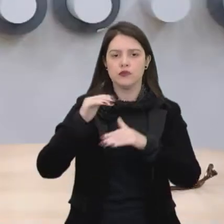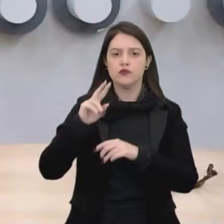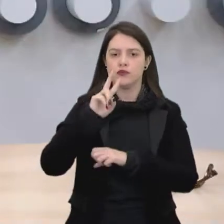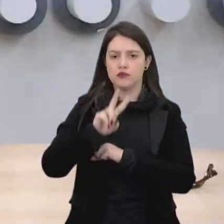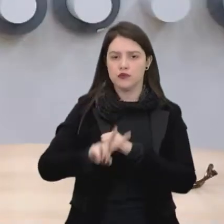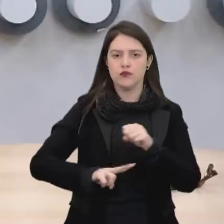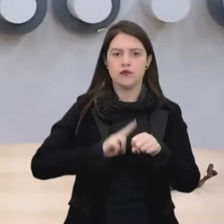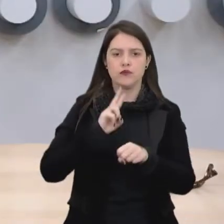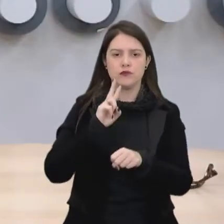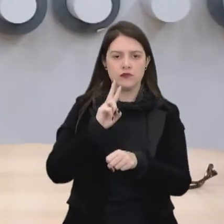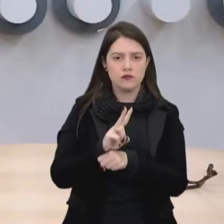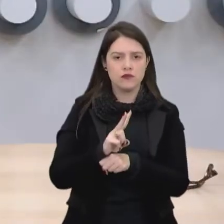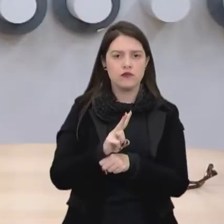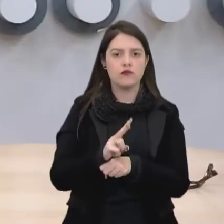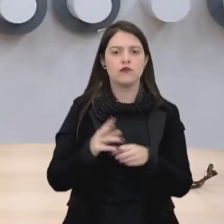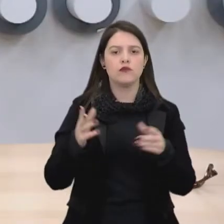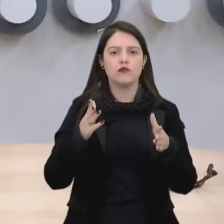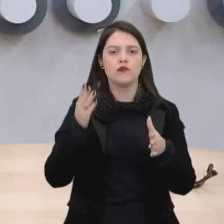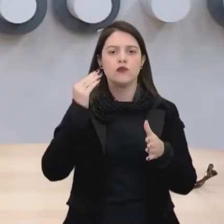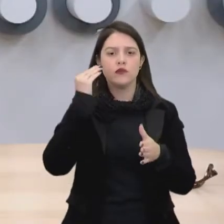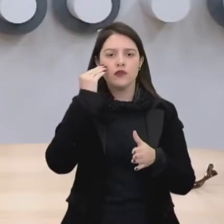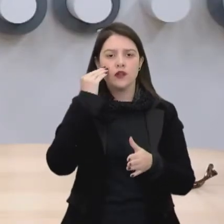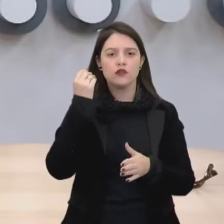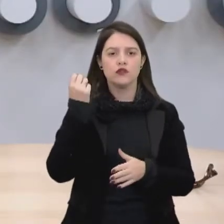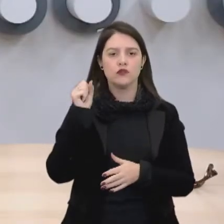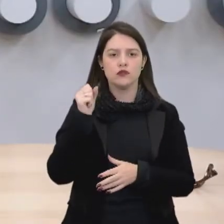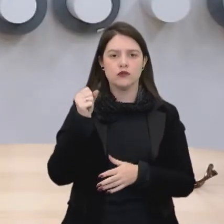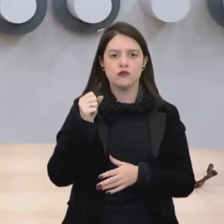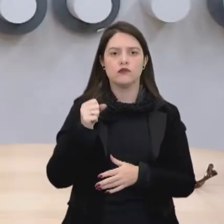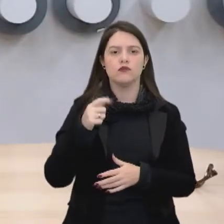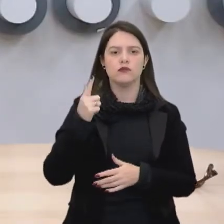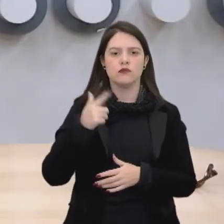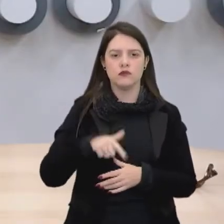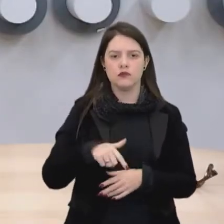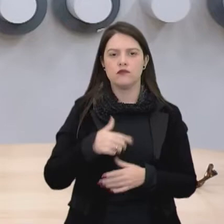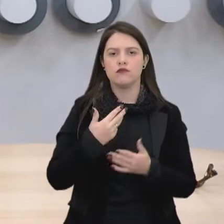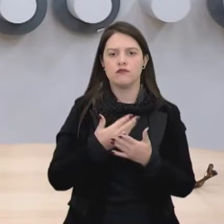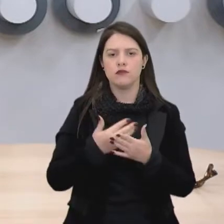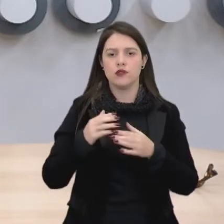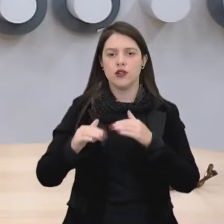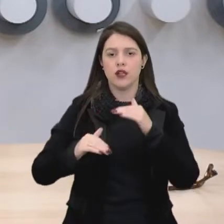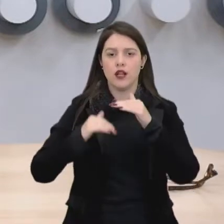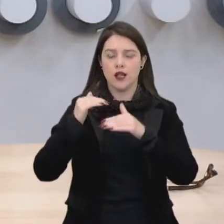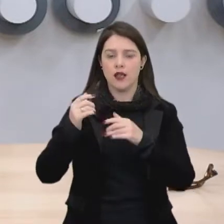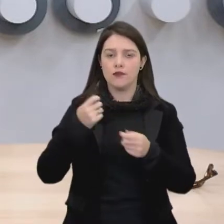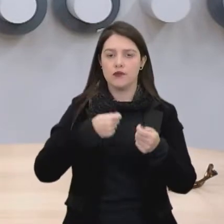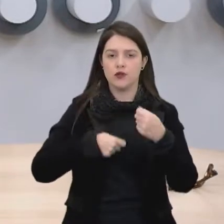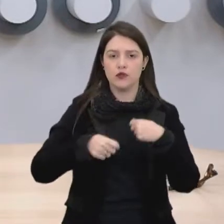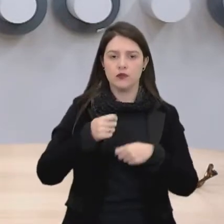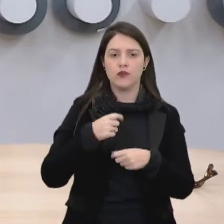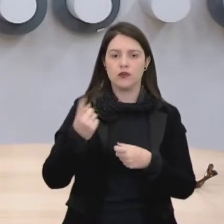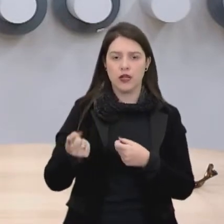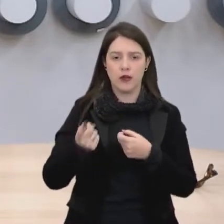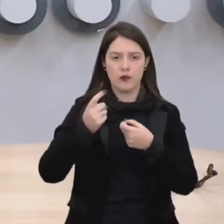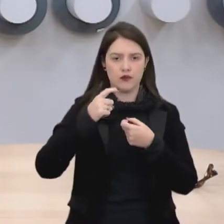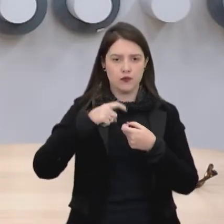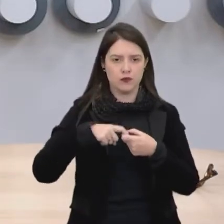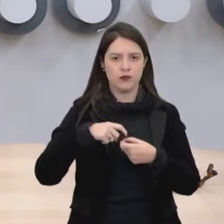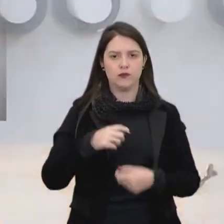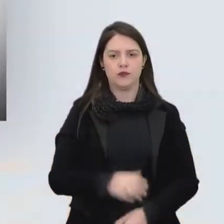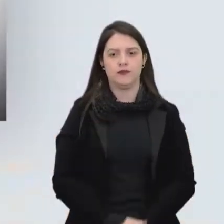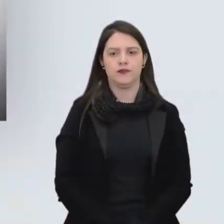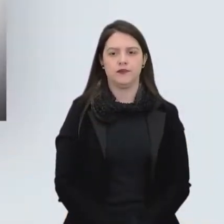Sustentável. Dessa vez o ODS 8, Trabalho Decente e Crescimento Econômico. Daqui a pouco nós voltamos.